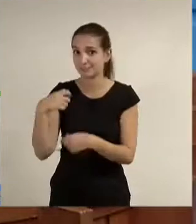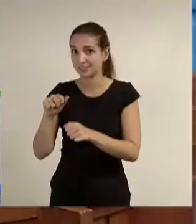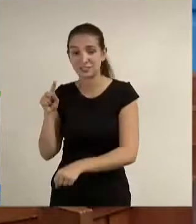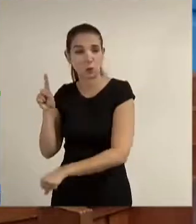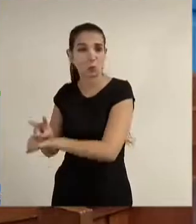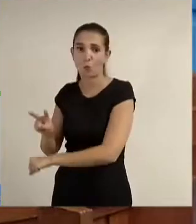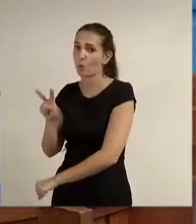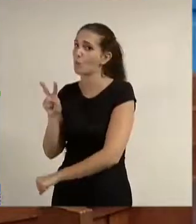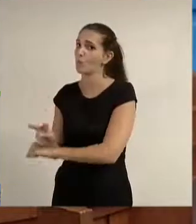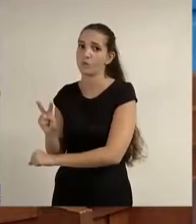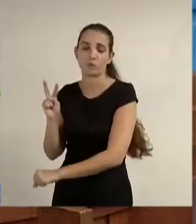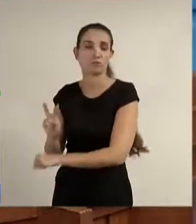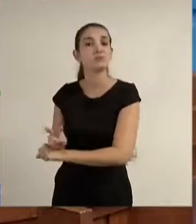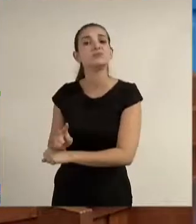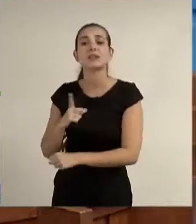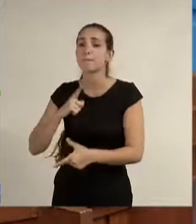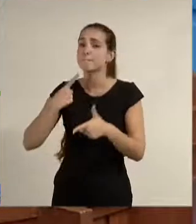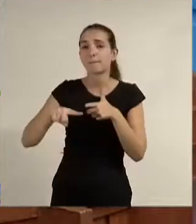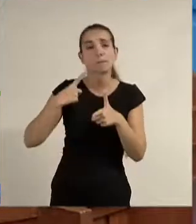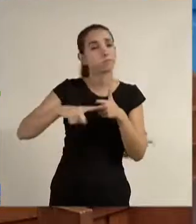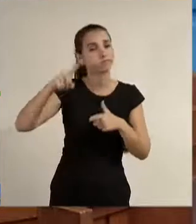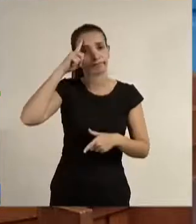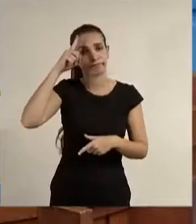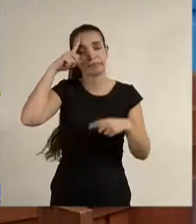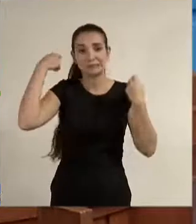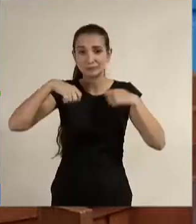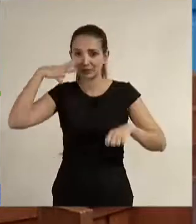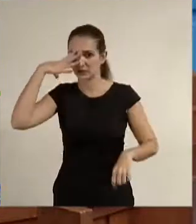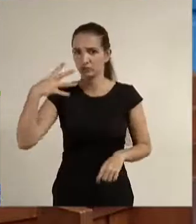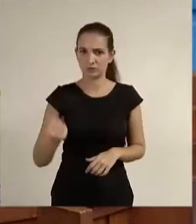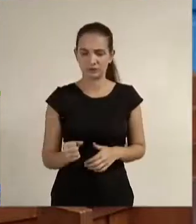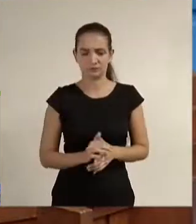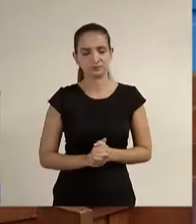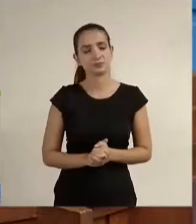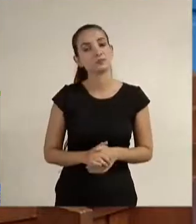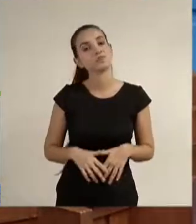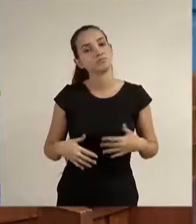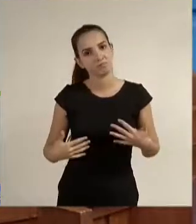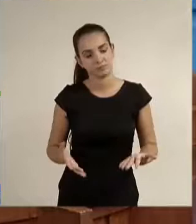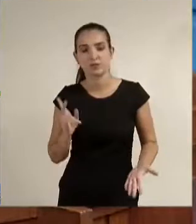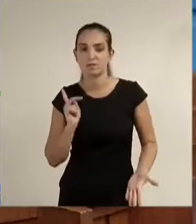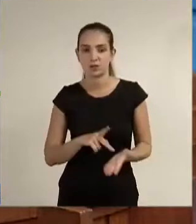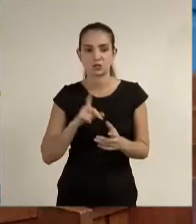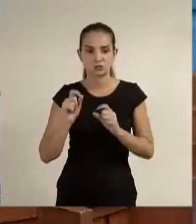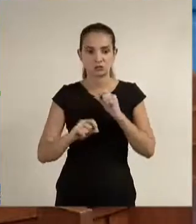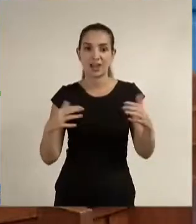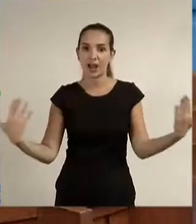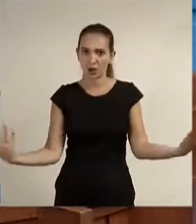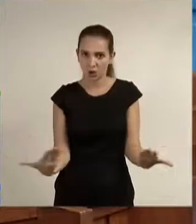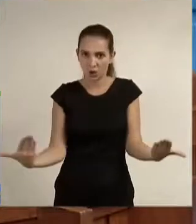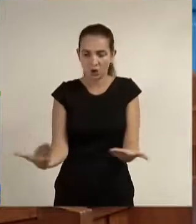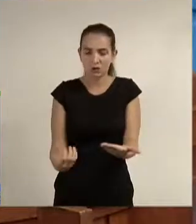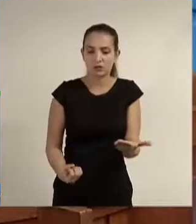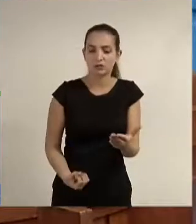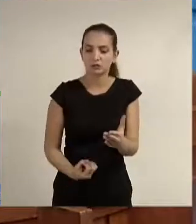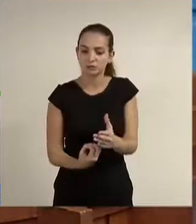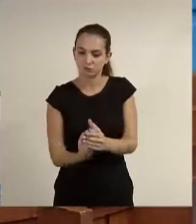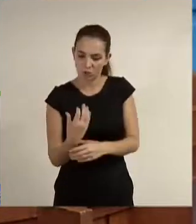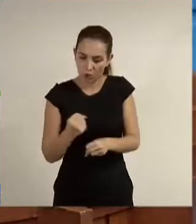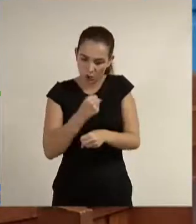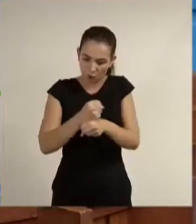ser resolvidos. E, evidentemente, que com o funcionamento do hospital regional, que nós esperamos que as obras